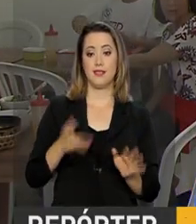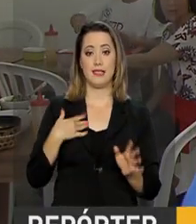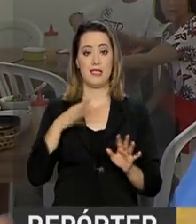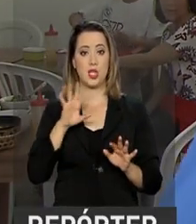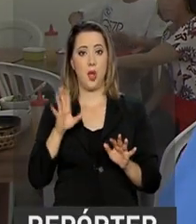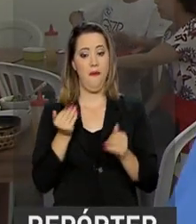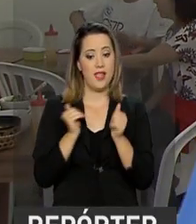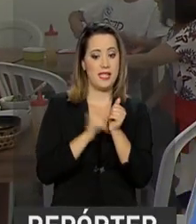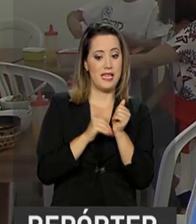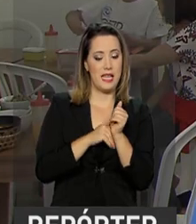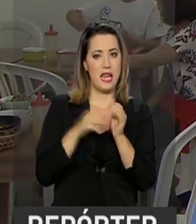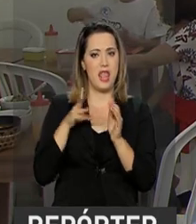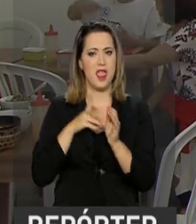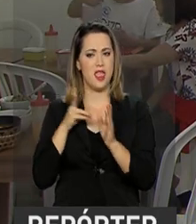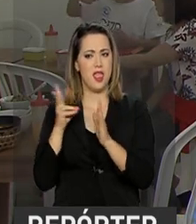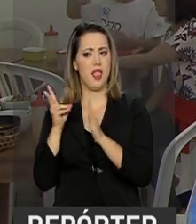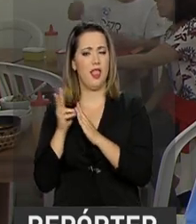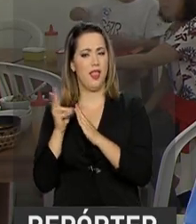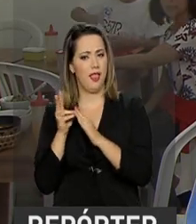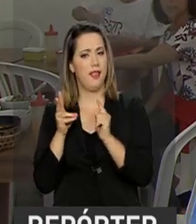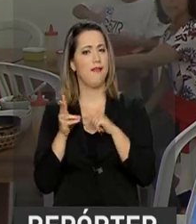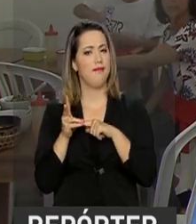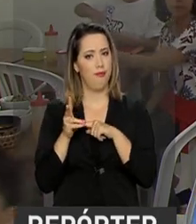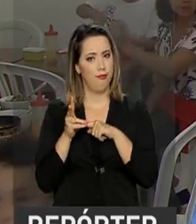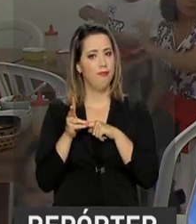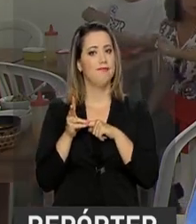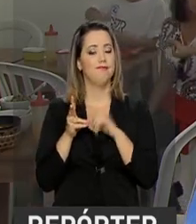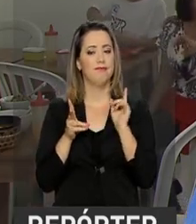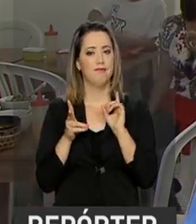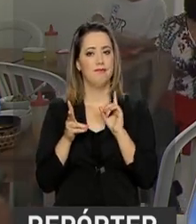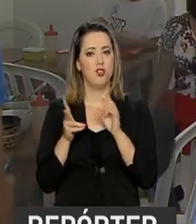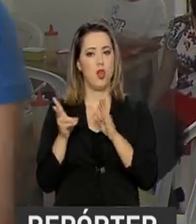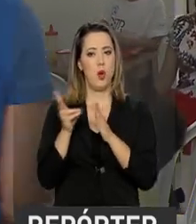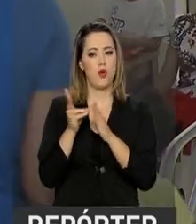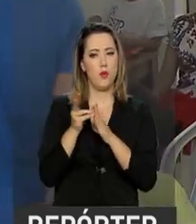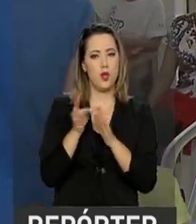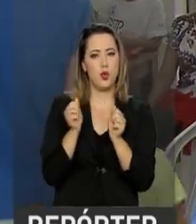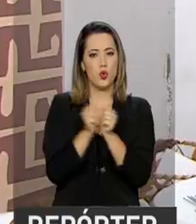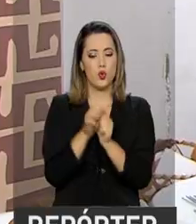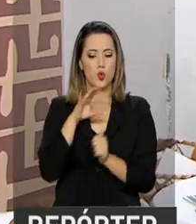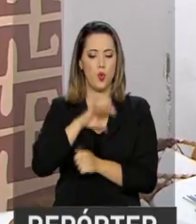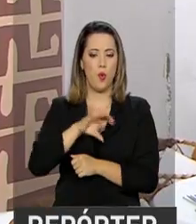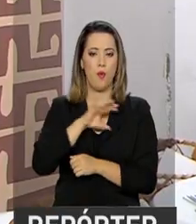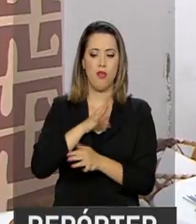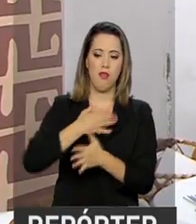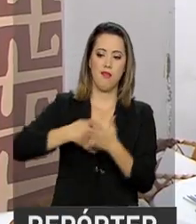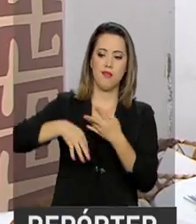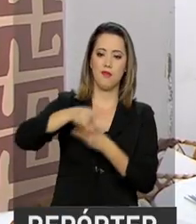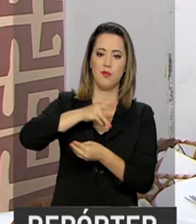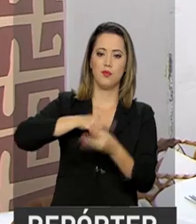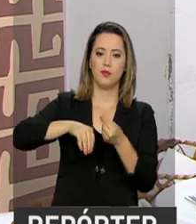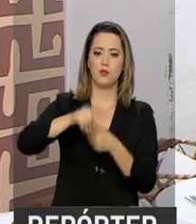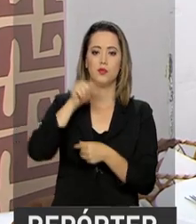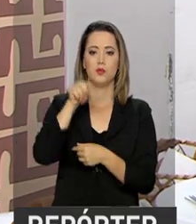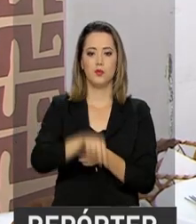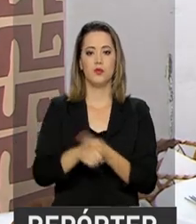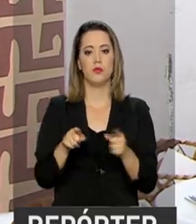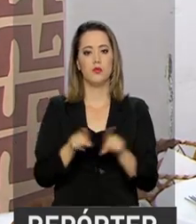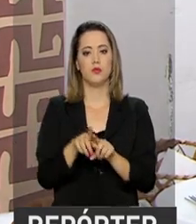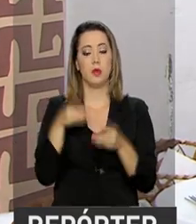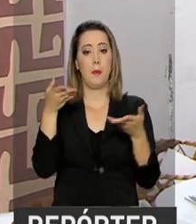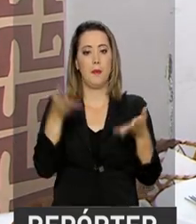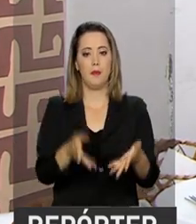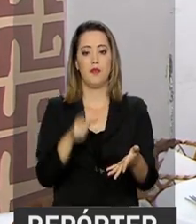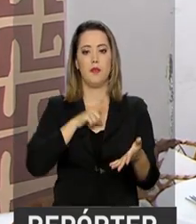muito indígena, né? A mistura do índio com o português, né? Essa é uma típica mesa paraense.